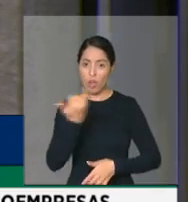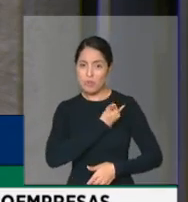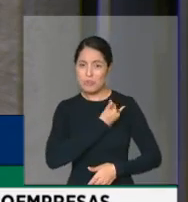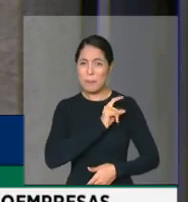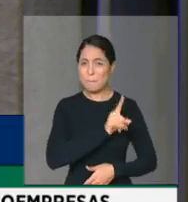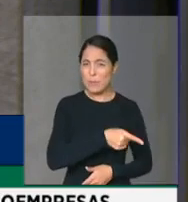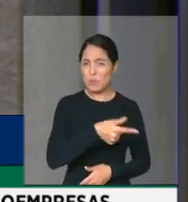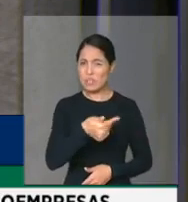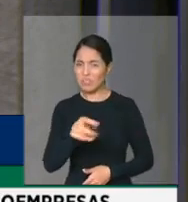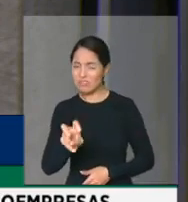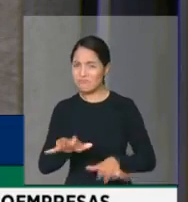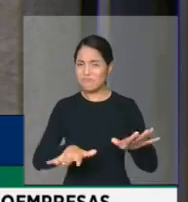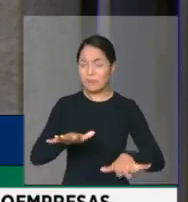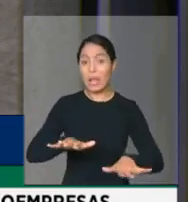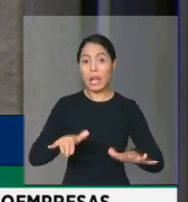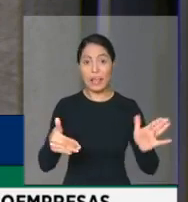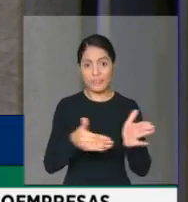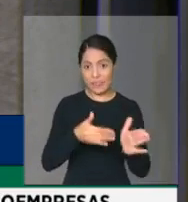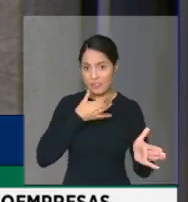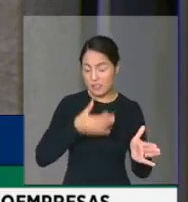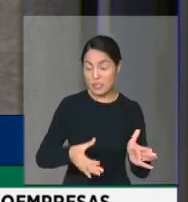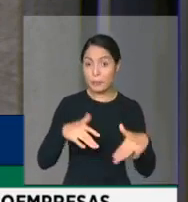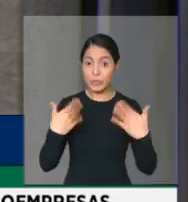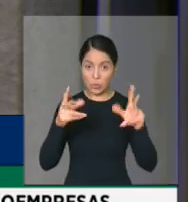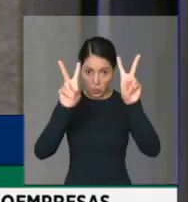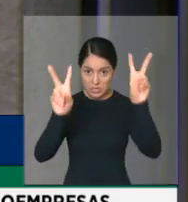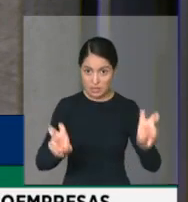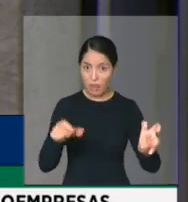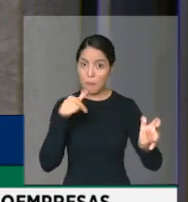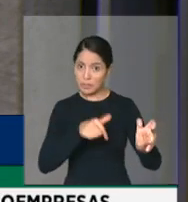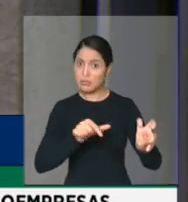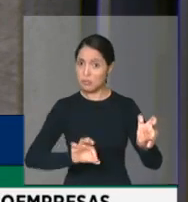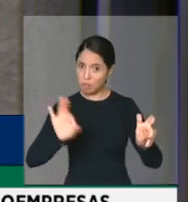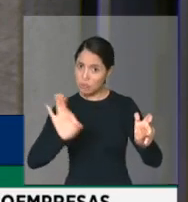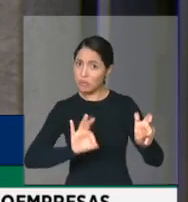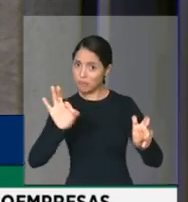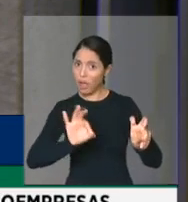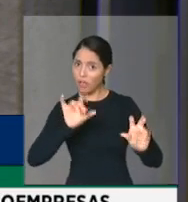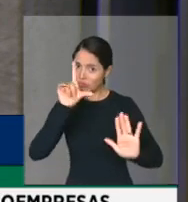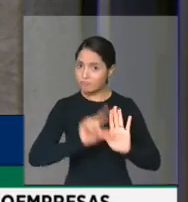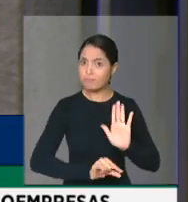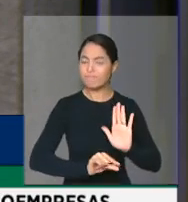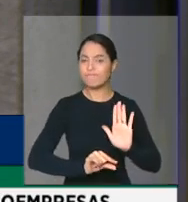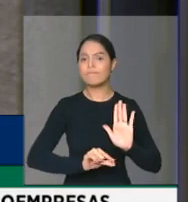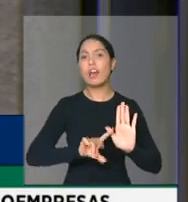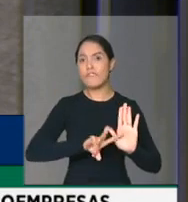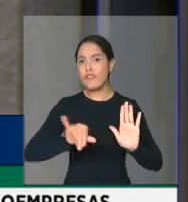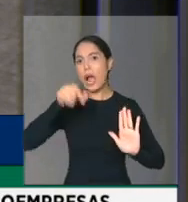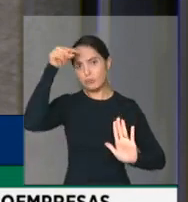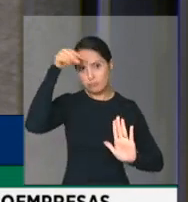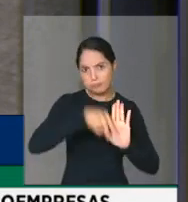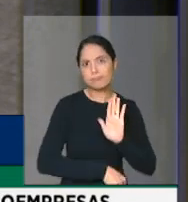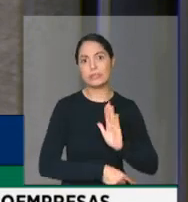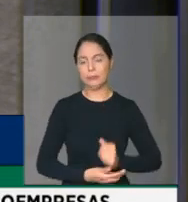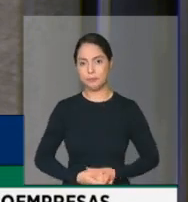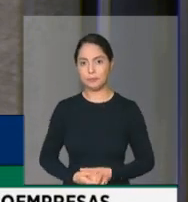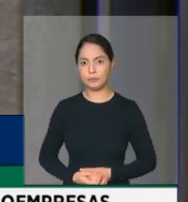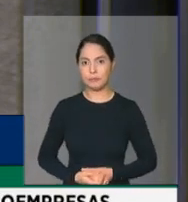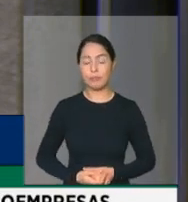ano. Então, houve uma indexação a essa taxa Selic, com tendência óbvia de queda,